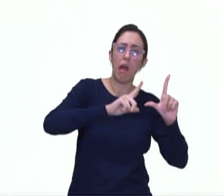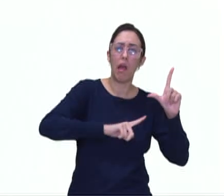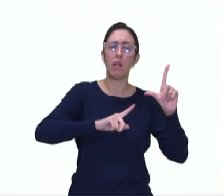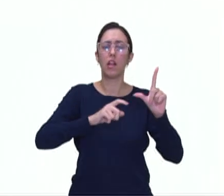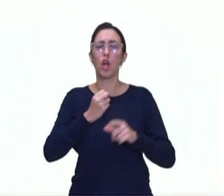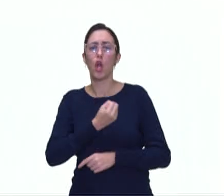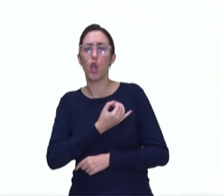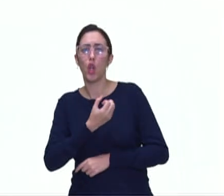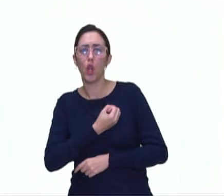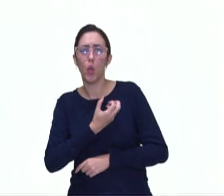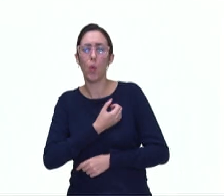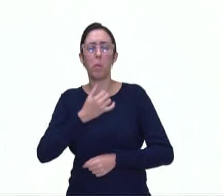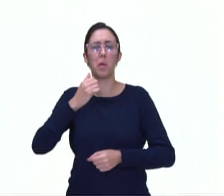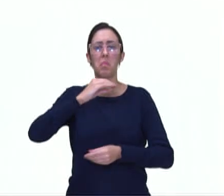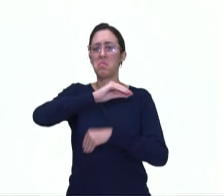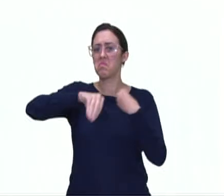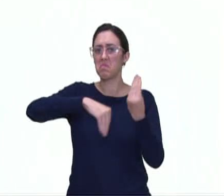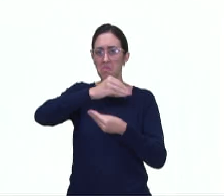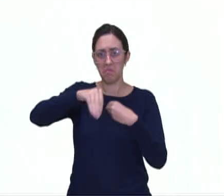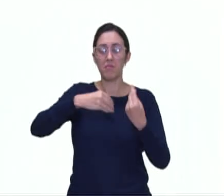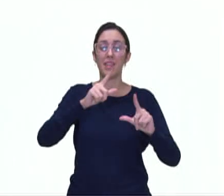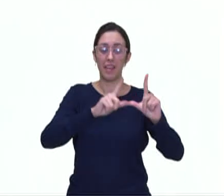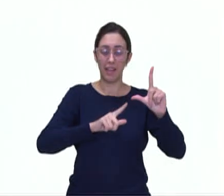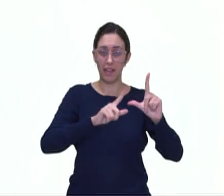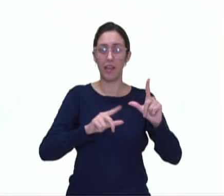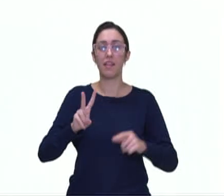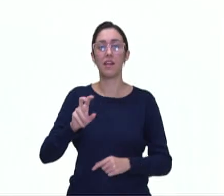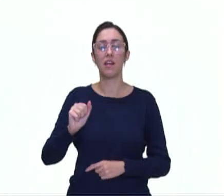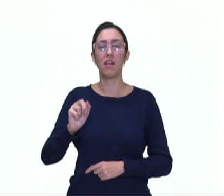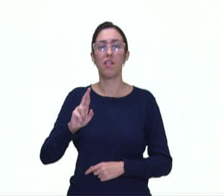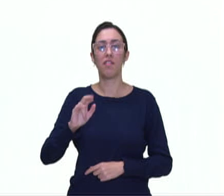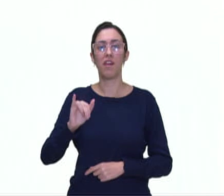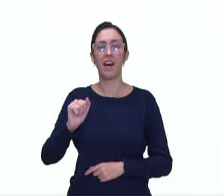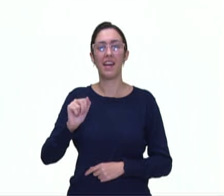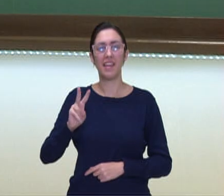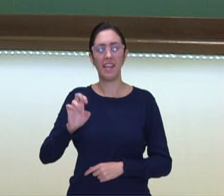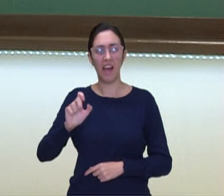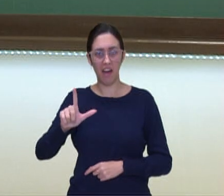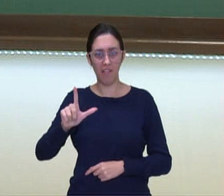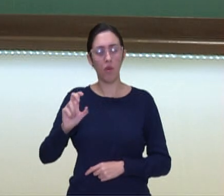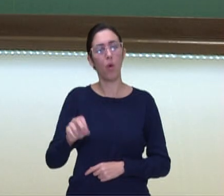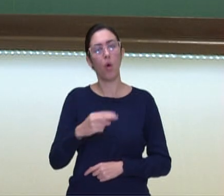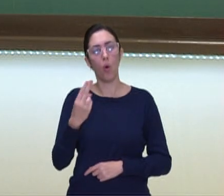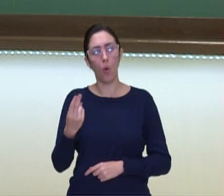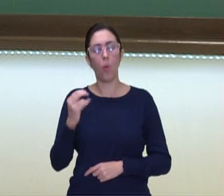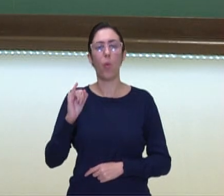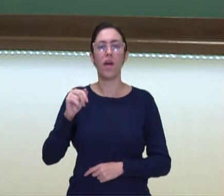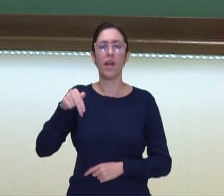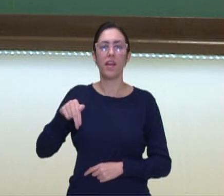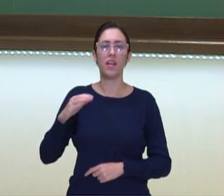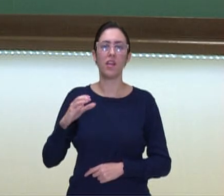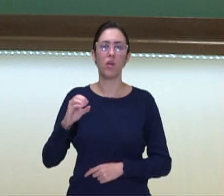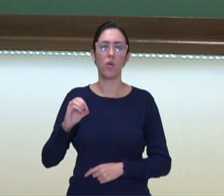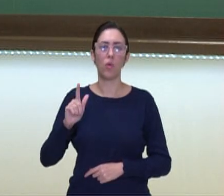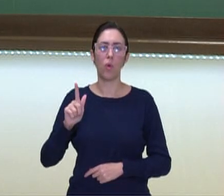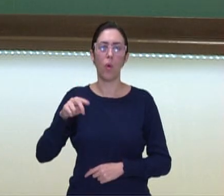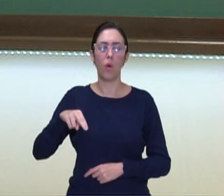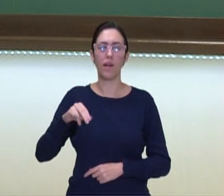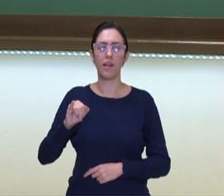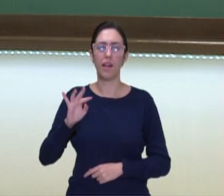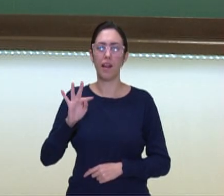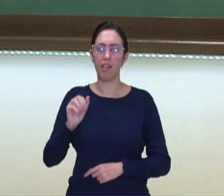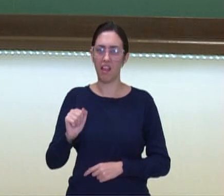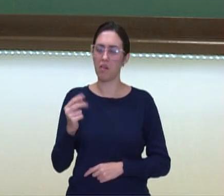As letras, elas são chamadas de variáveis ou incógnitas, né? Uma das duas palavras, né? Variável ou